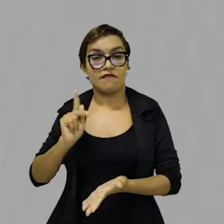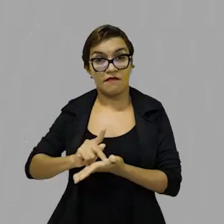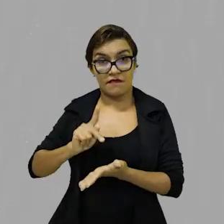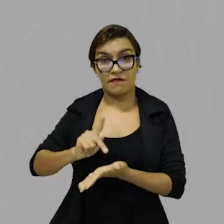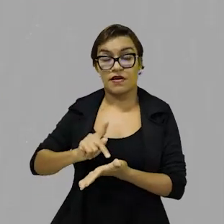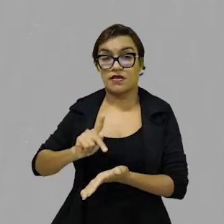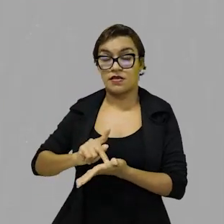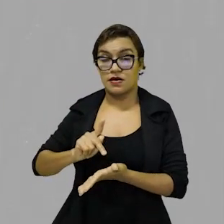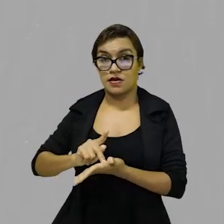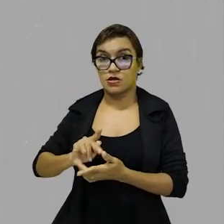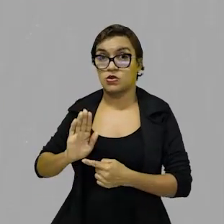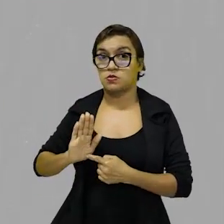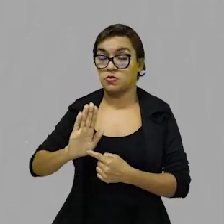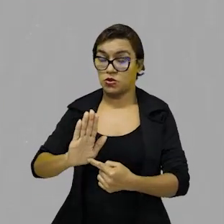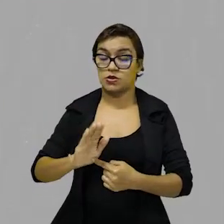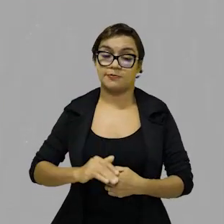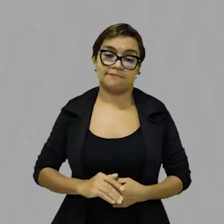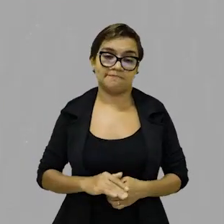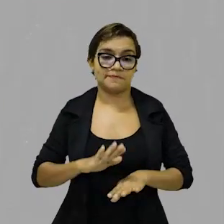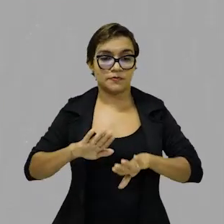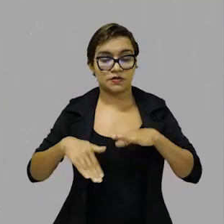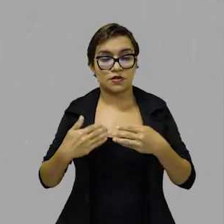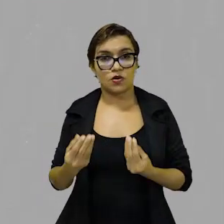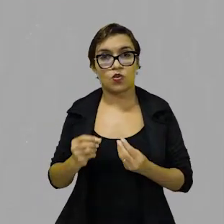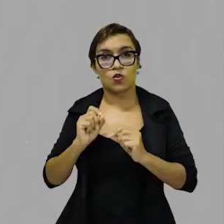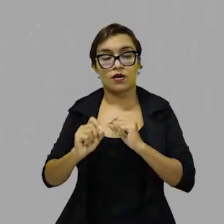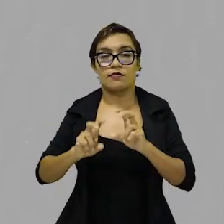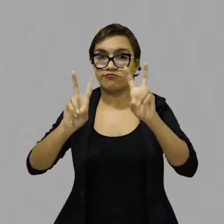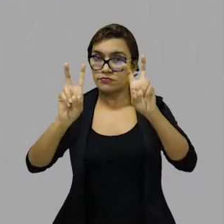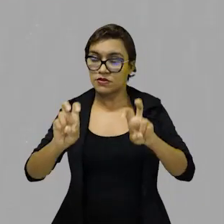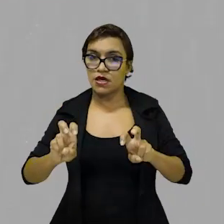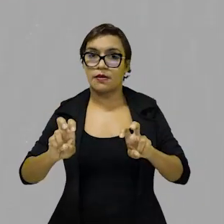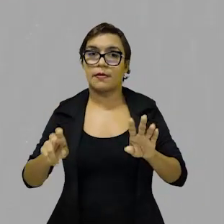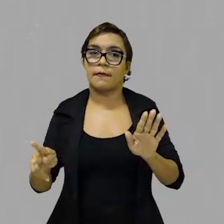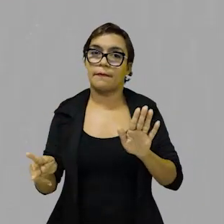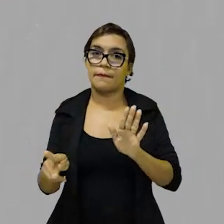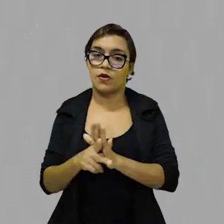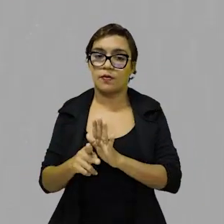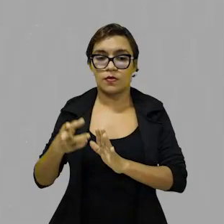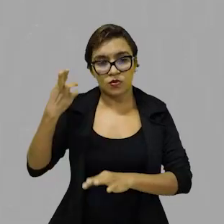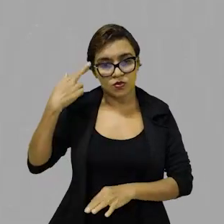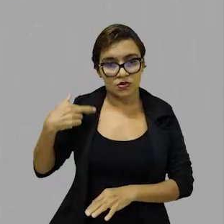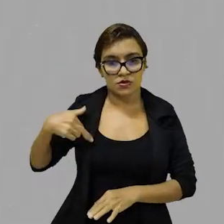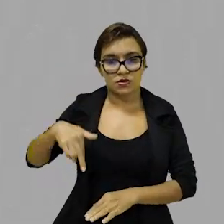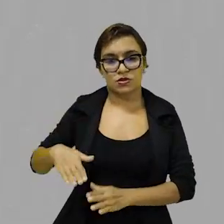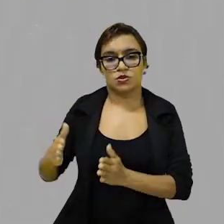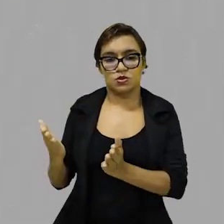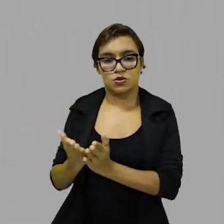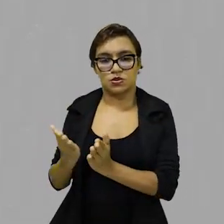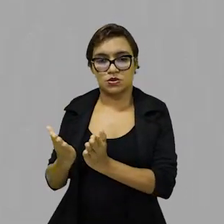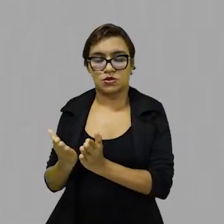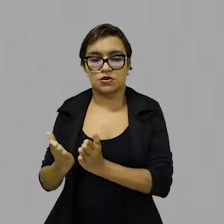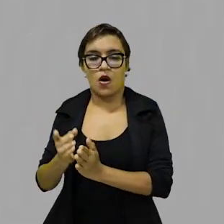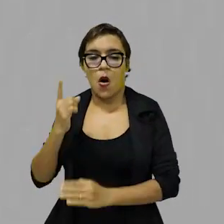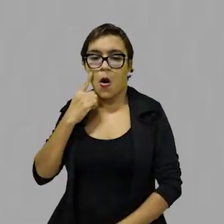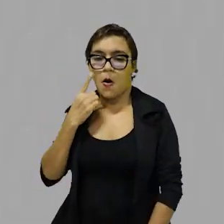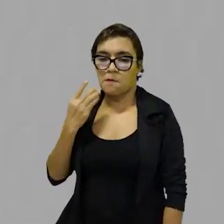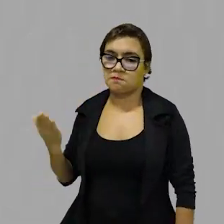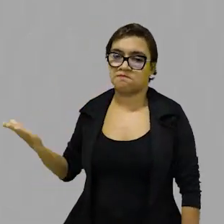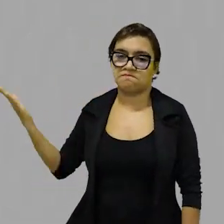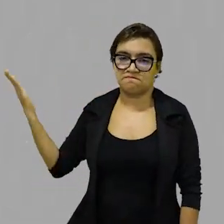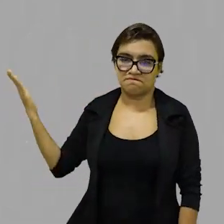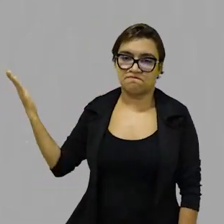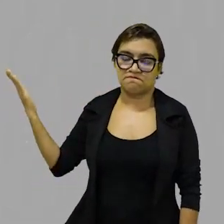Né? E aí ele transita por temas cristãos, um sarcasmo imenso e uma escatologia